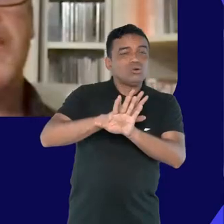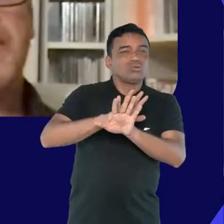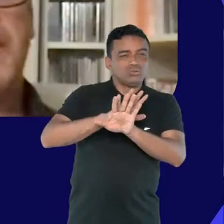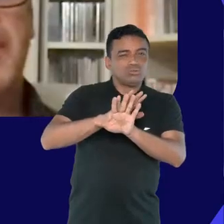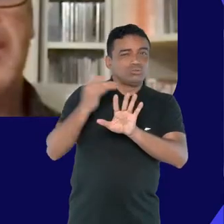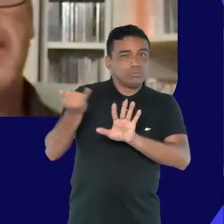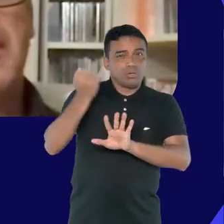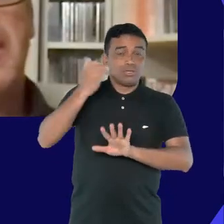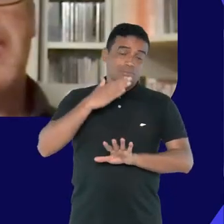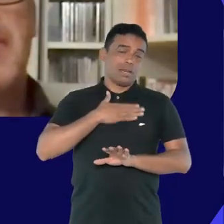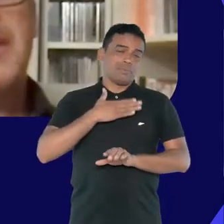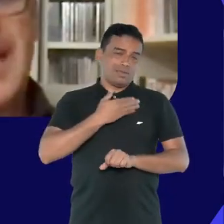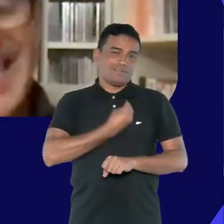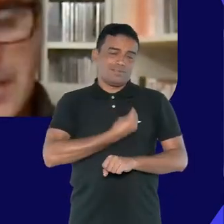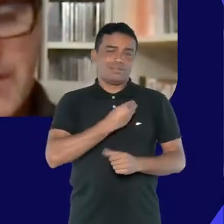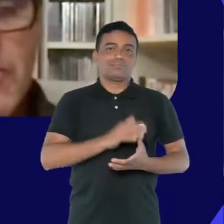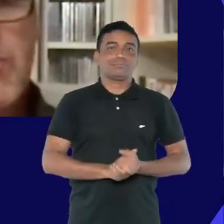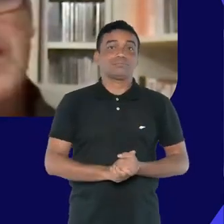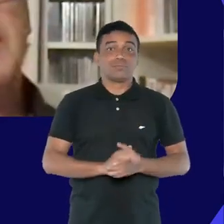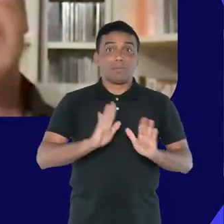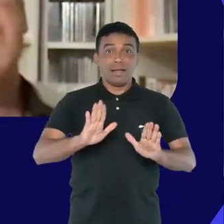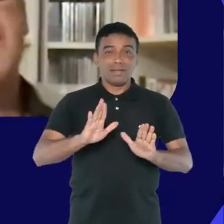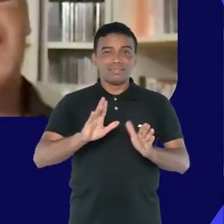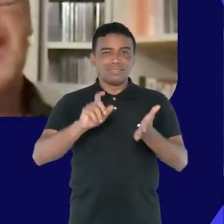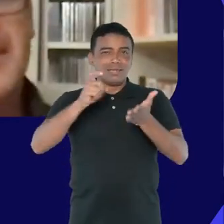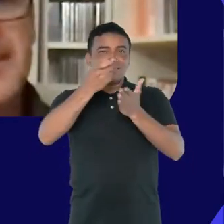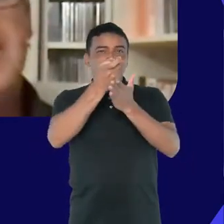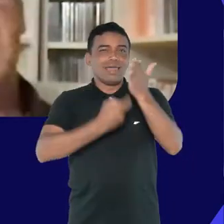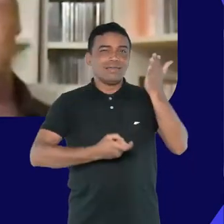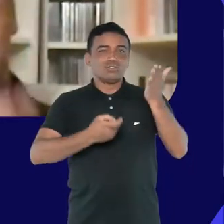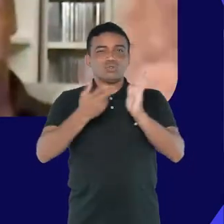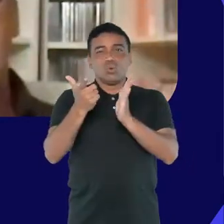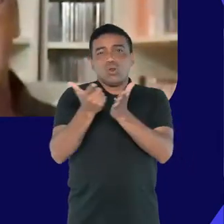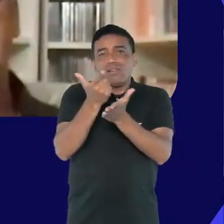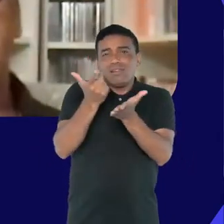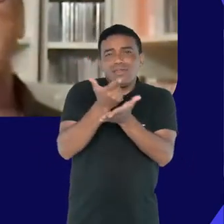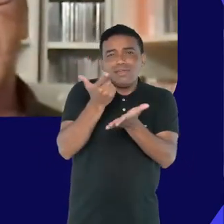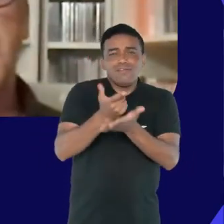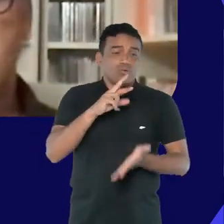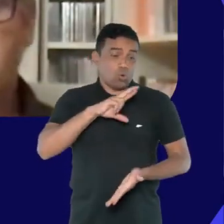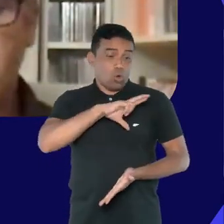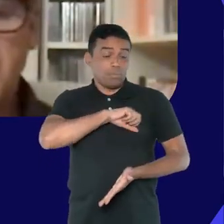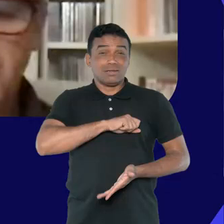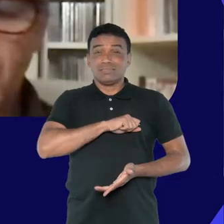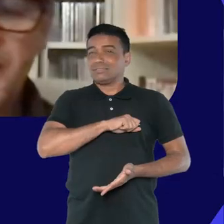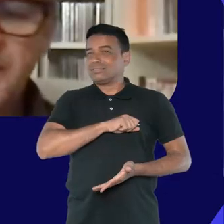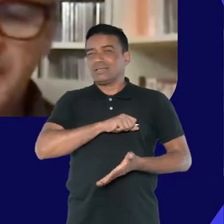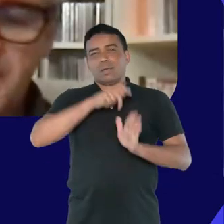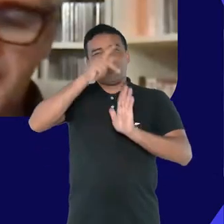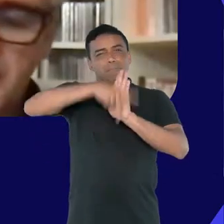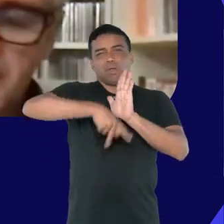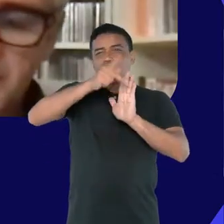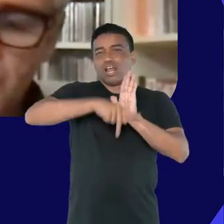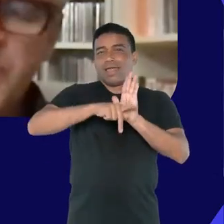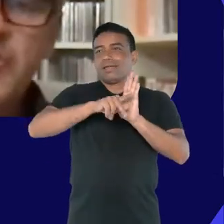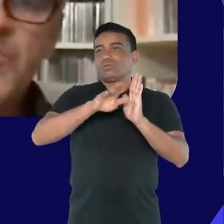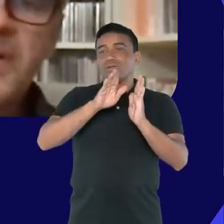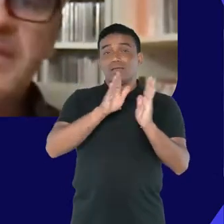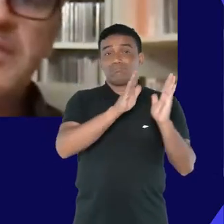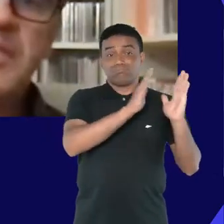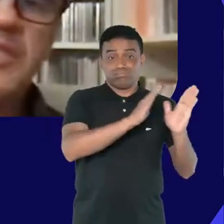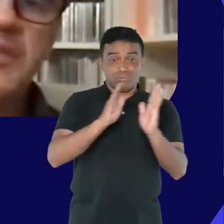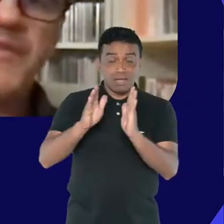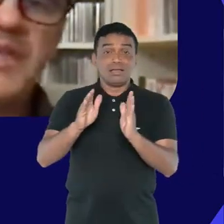alguma importância para mim. Mas esse romance, esse sim, é um grande projeto que vem na sequência de